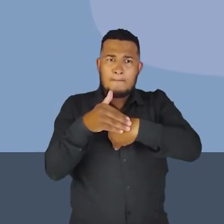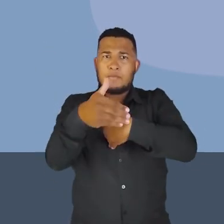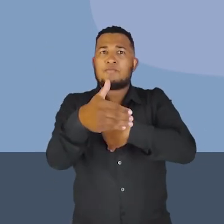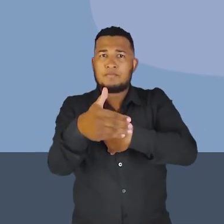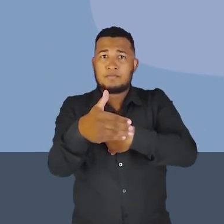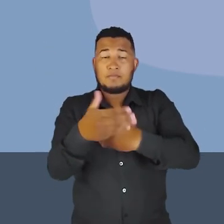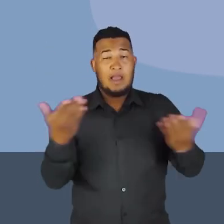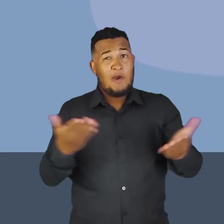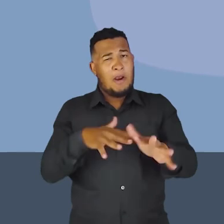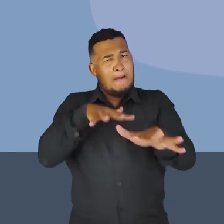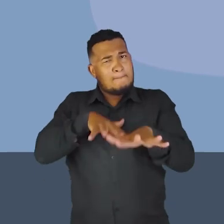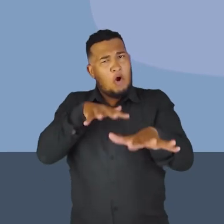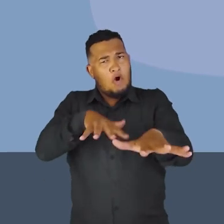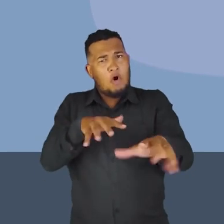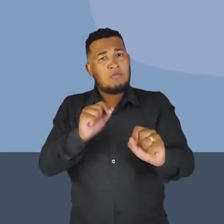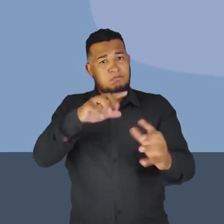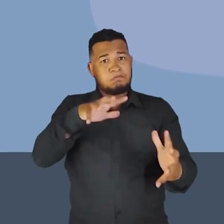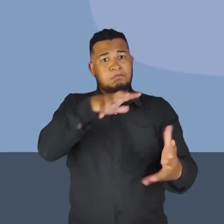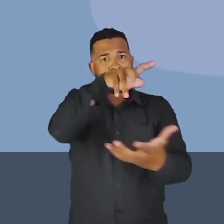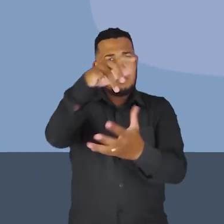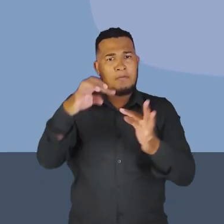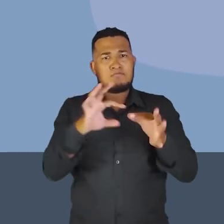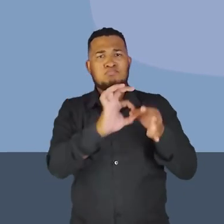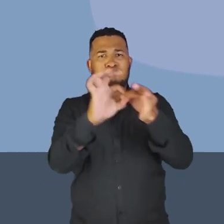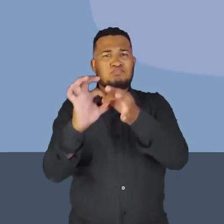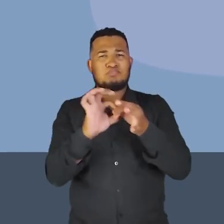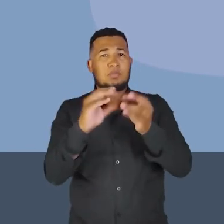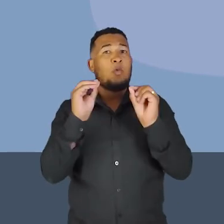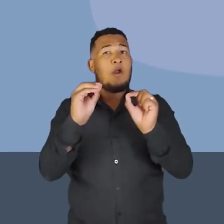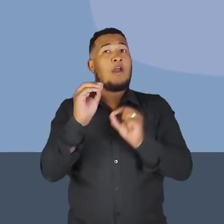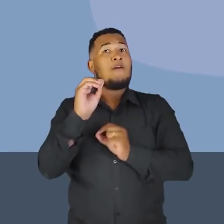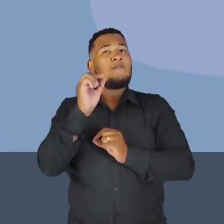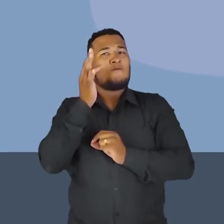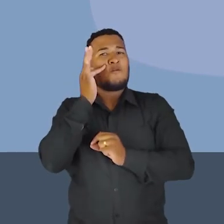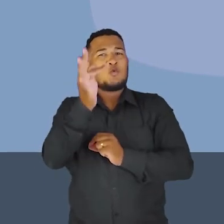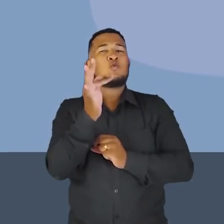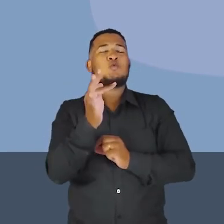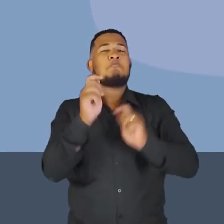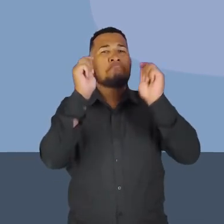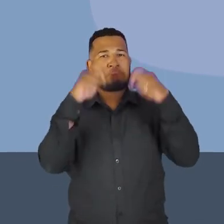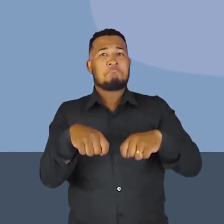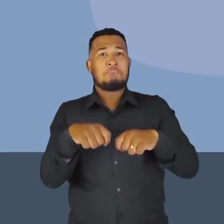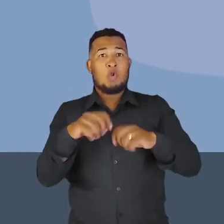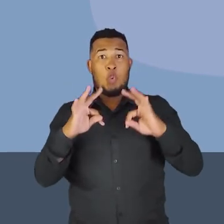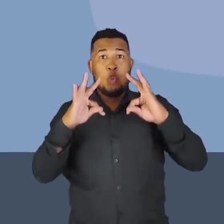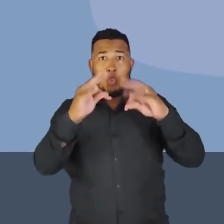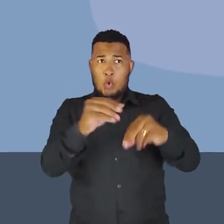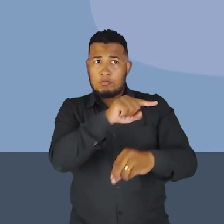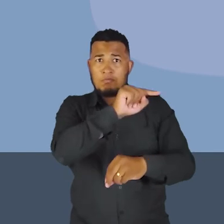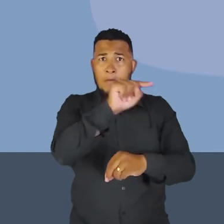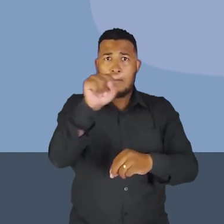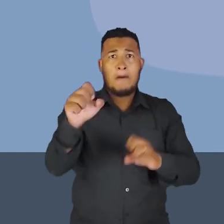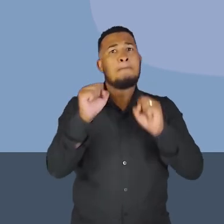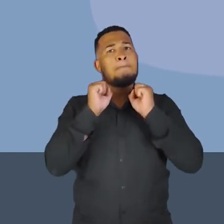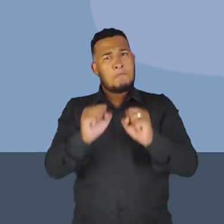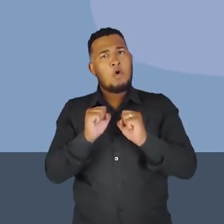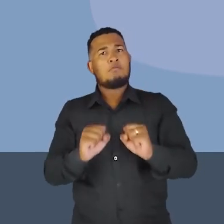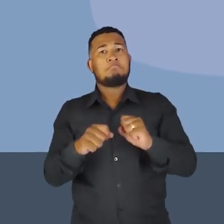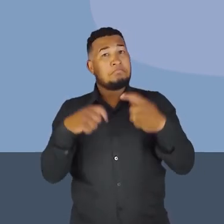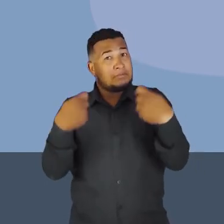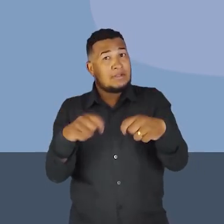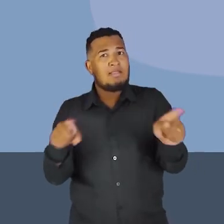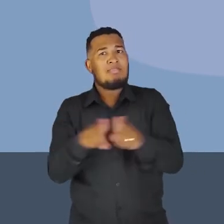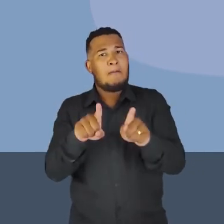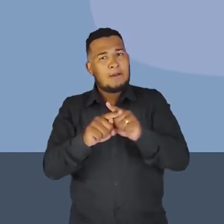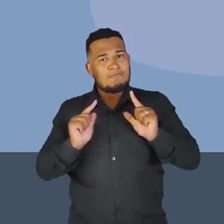em um movimento global dinâmico por um futuro possível. Todos podem e devem fazer parte. Desafio